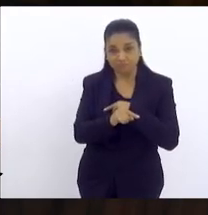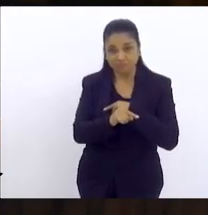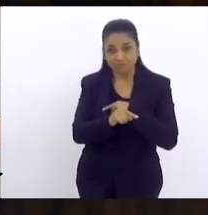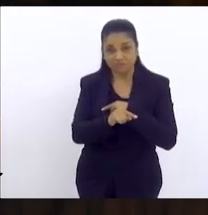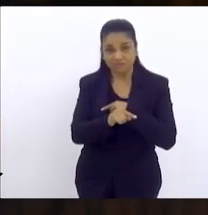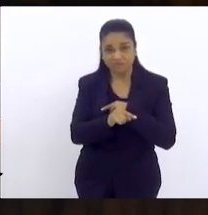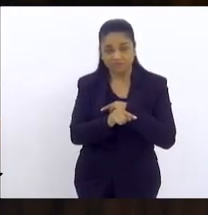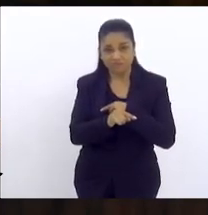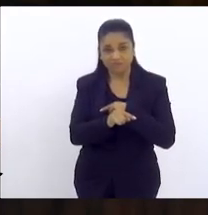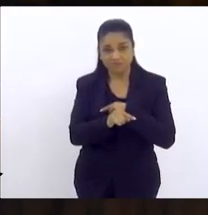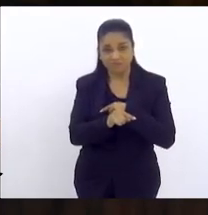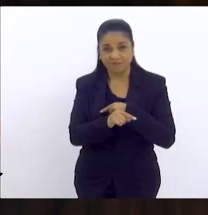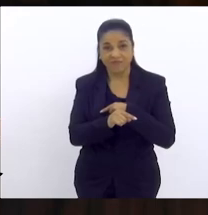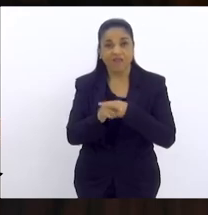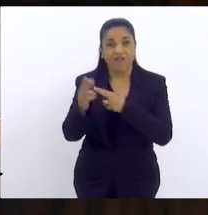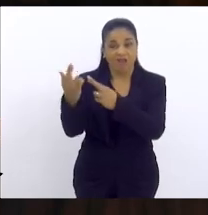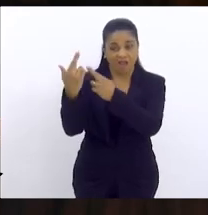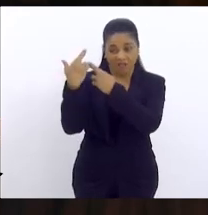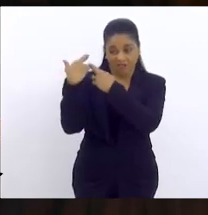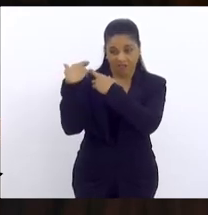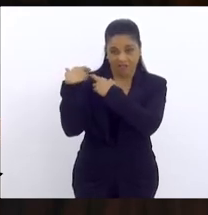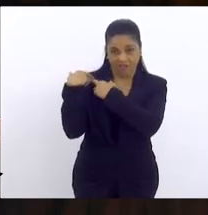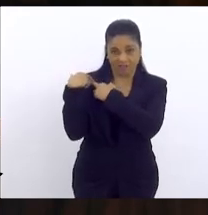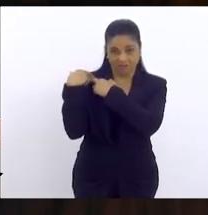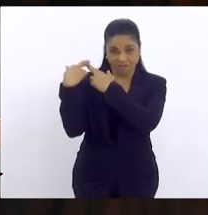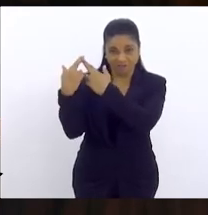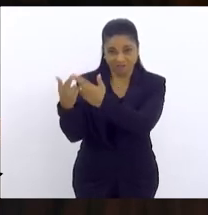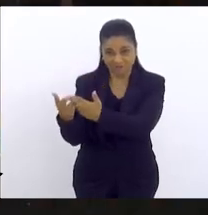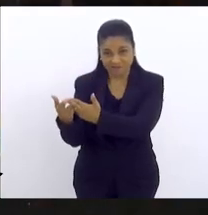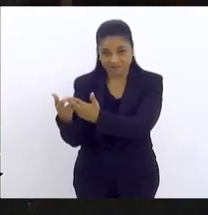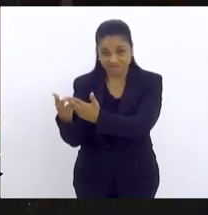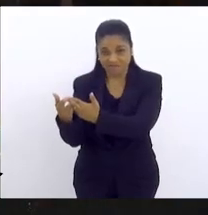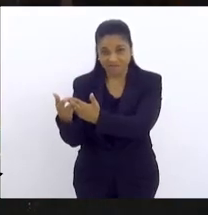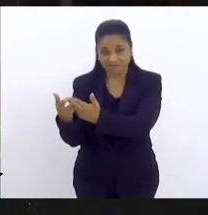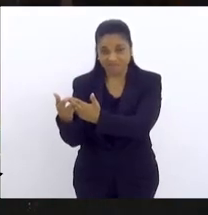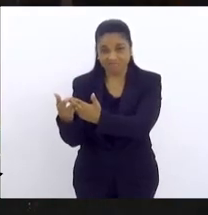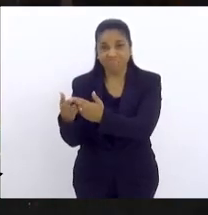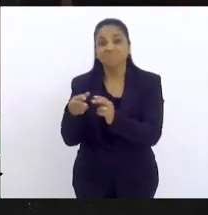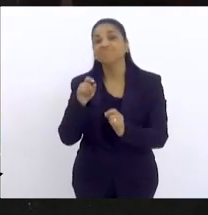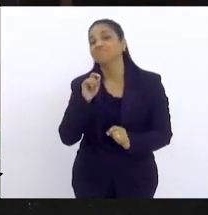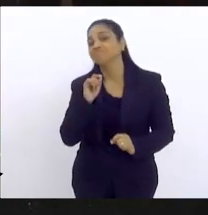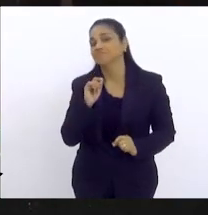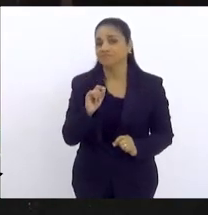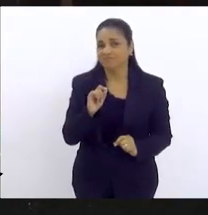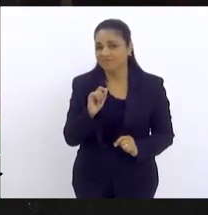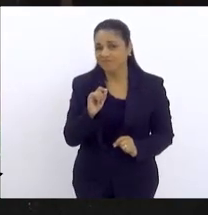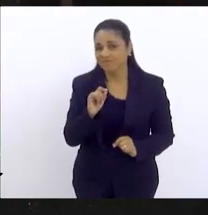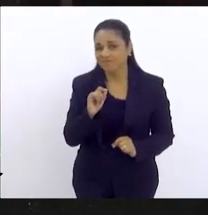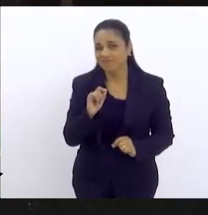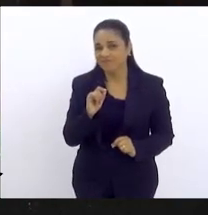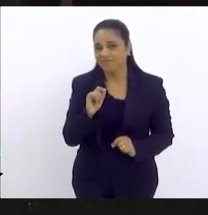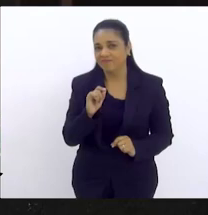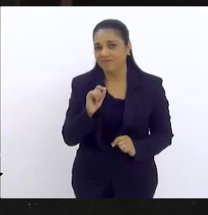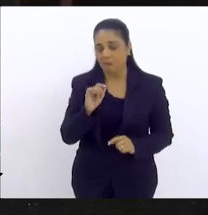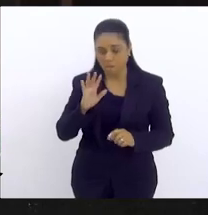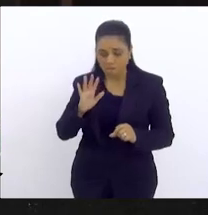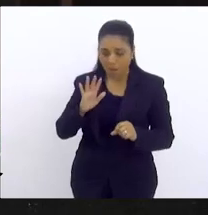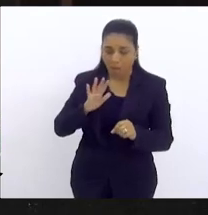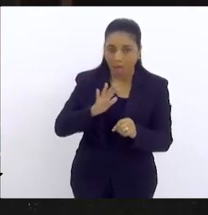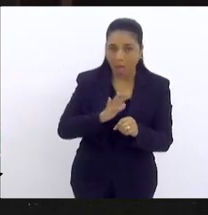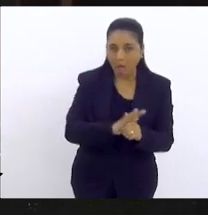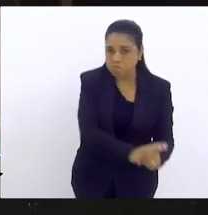a responsabilidade a mão pesada ela vai esmagar